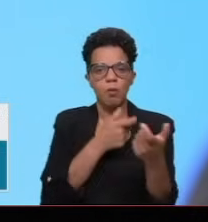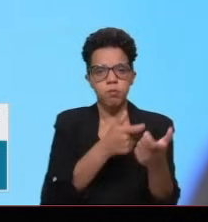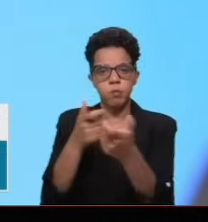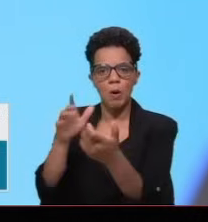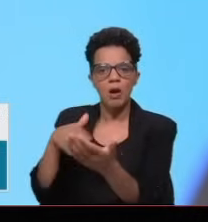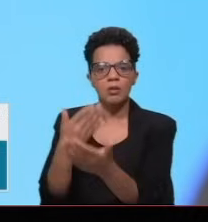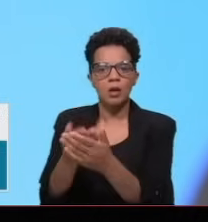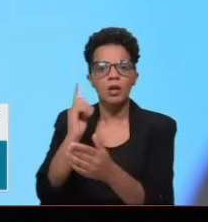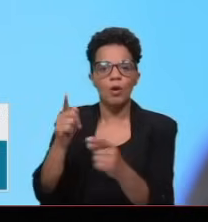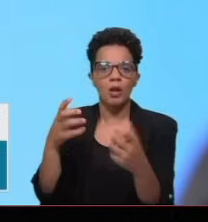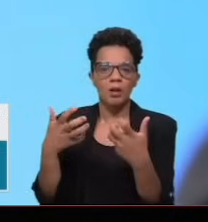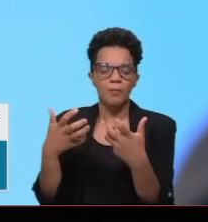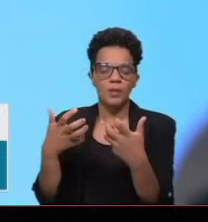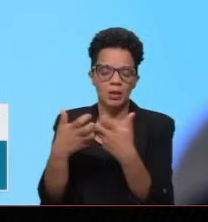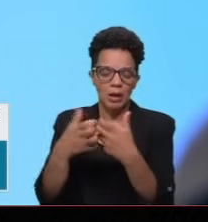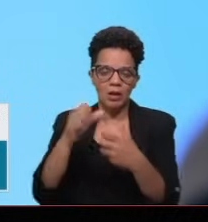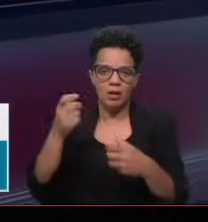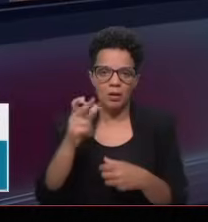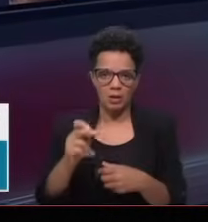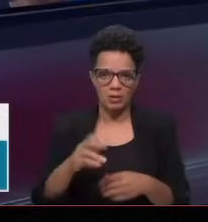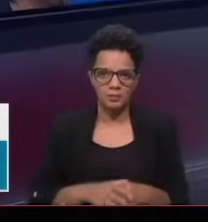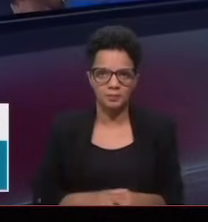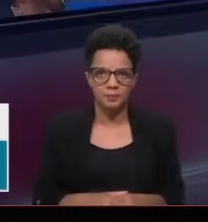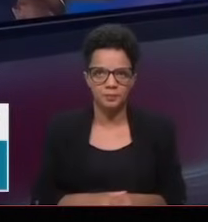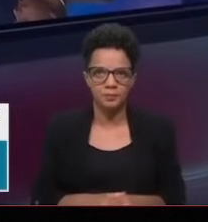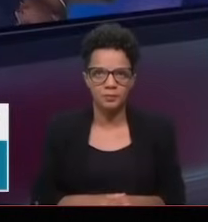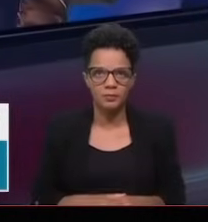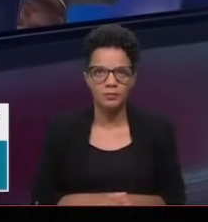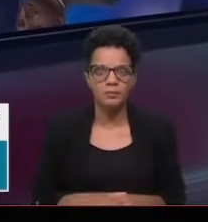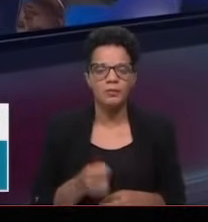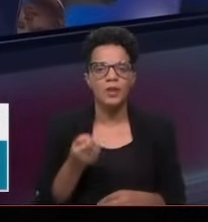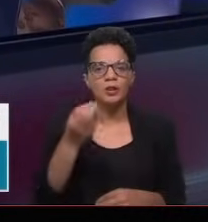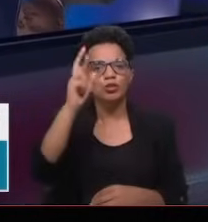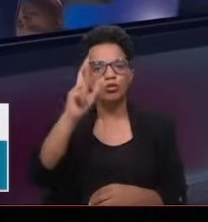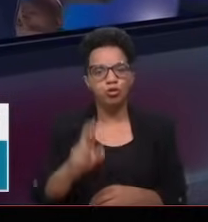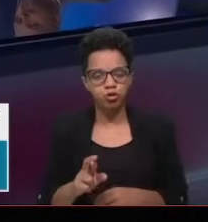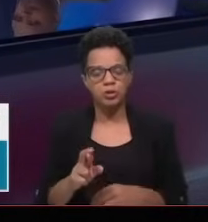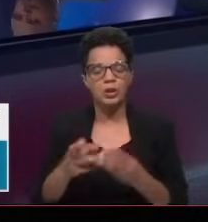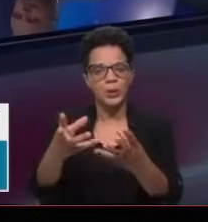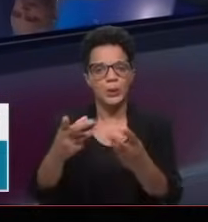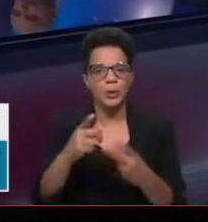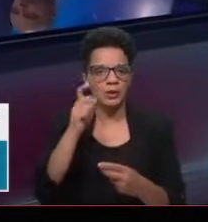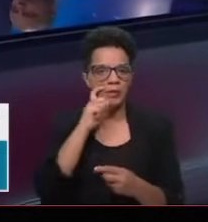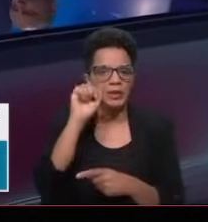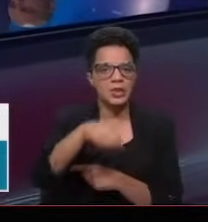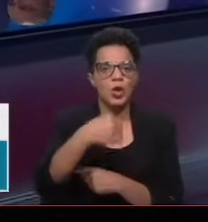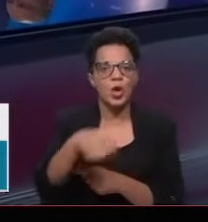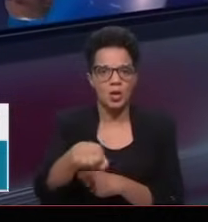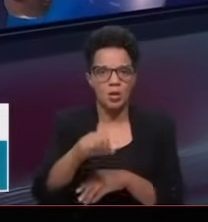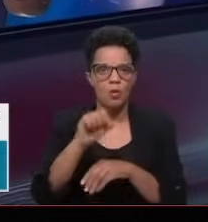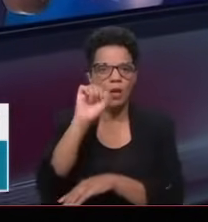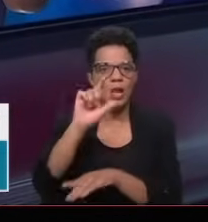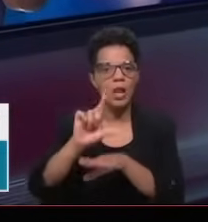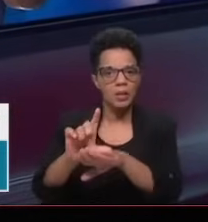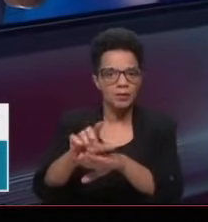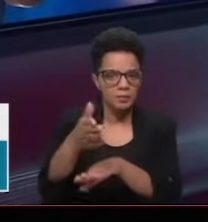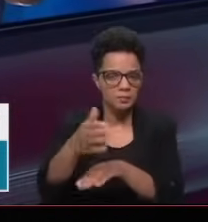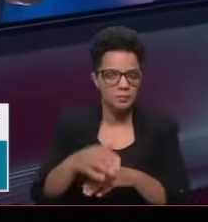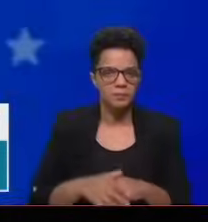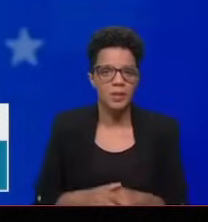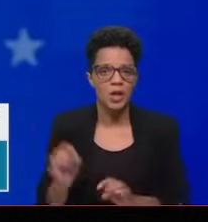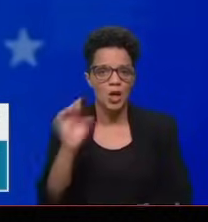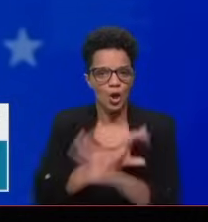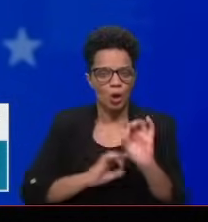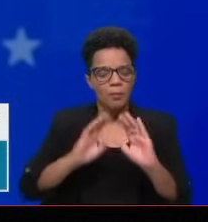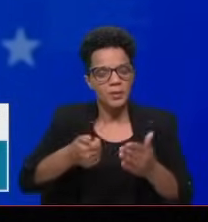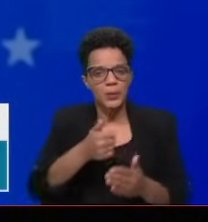euroinox em Gaza aumento da Defesa aumento da do orçamento para a defesa sim ou não Francisco isso será isso mais uma vez Europa